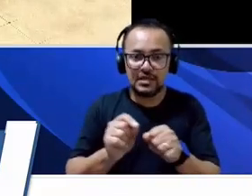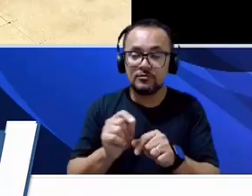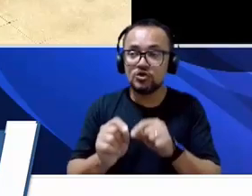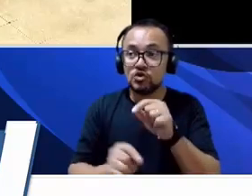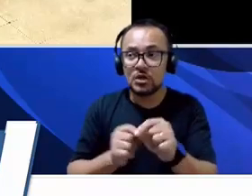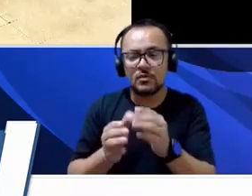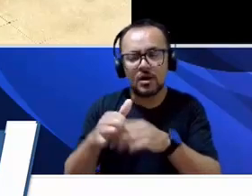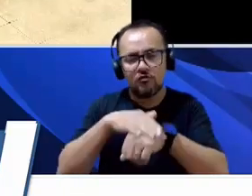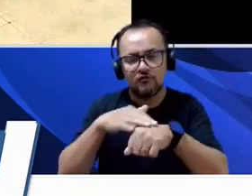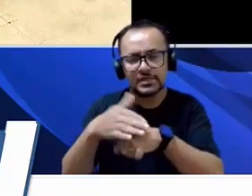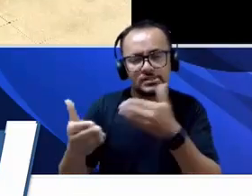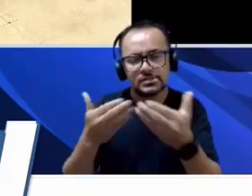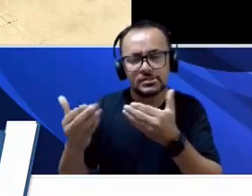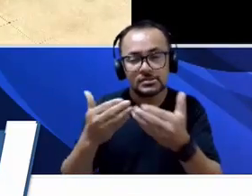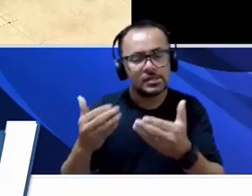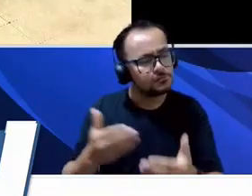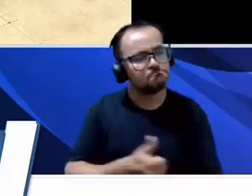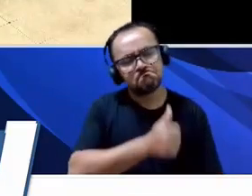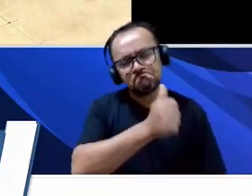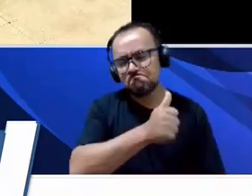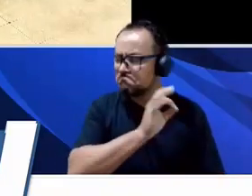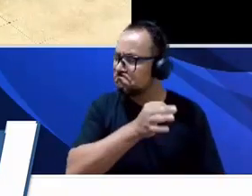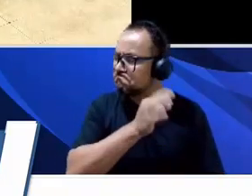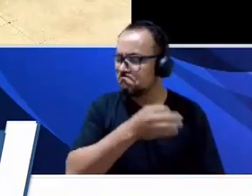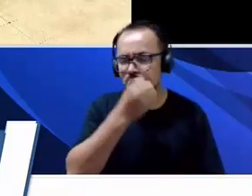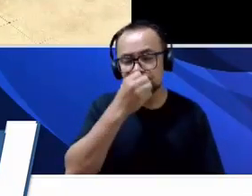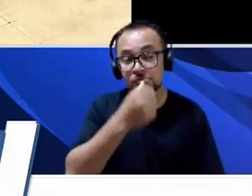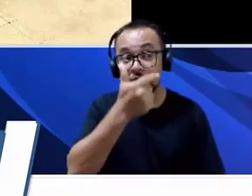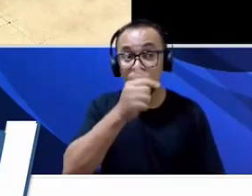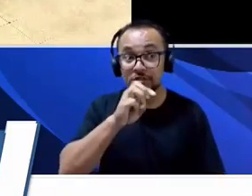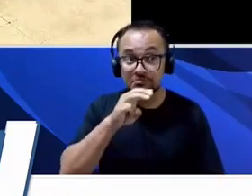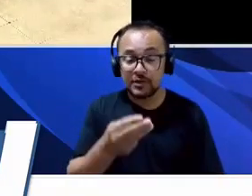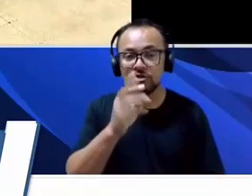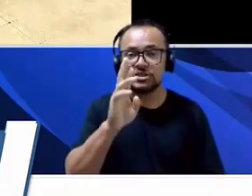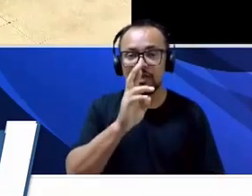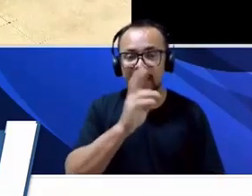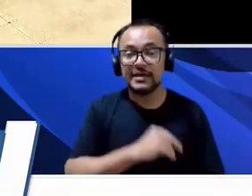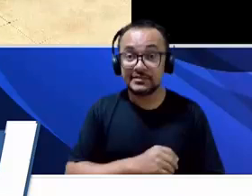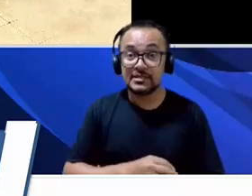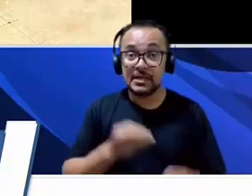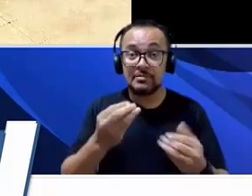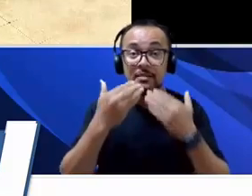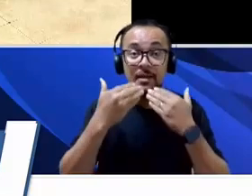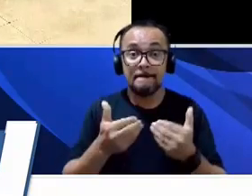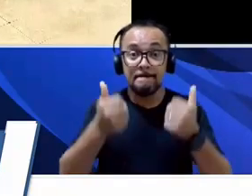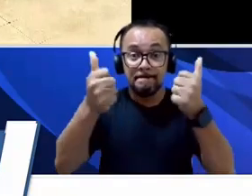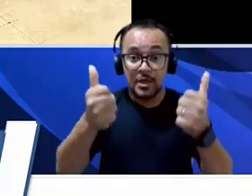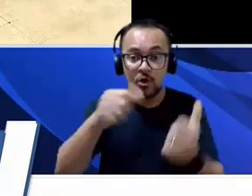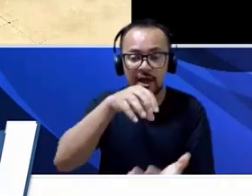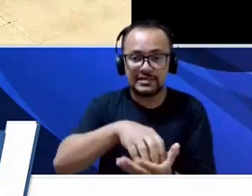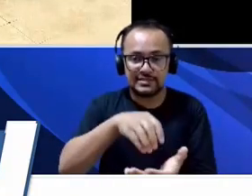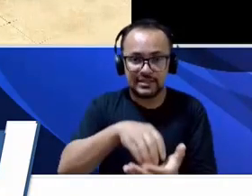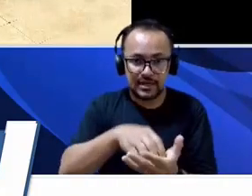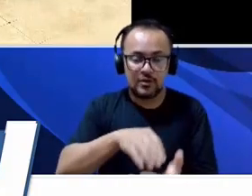mostrou muito solícito em atendê-la de 2 milhões de reais para melhorar ainda mais a central de polícia judiciária